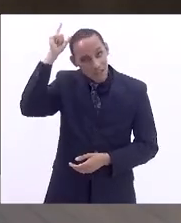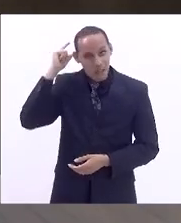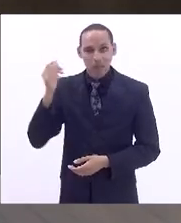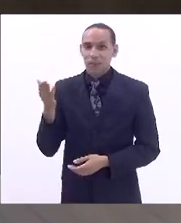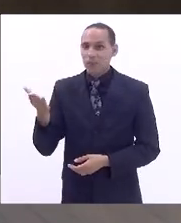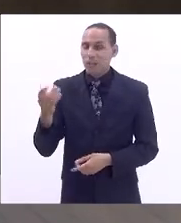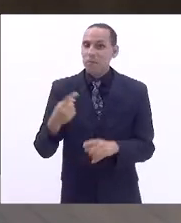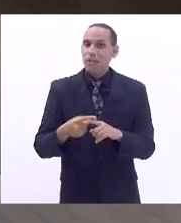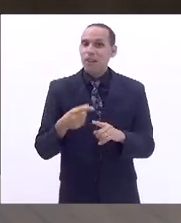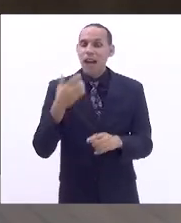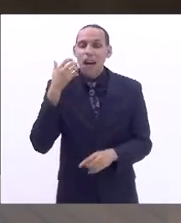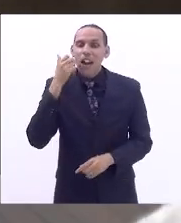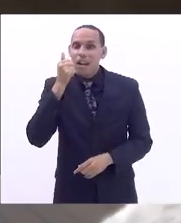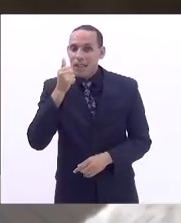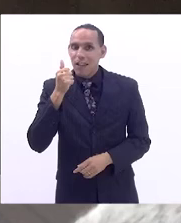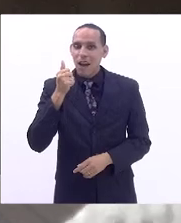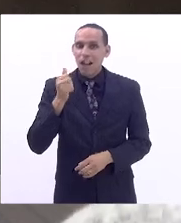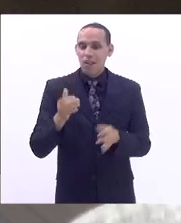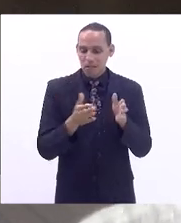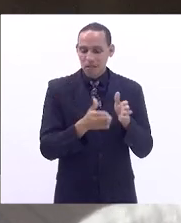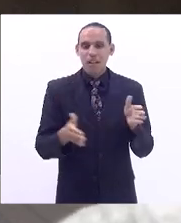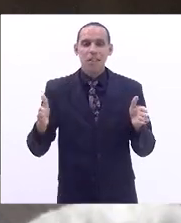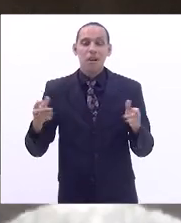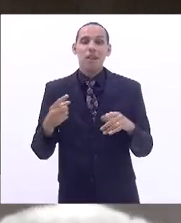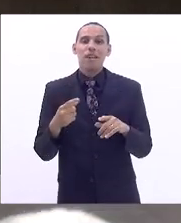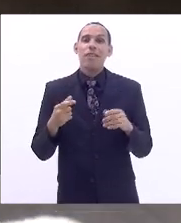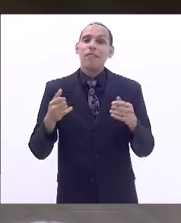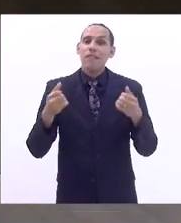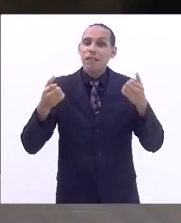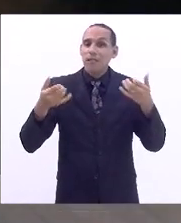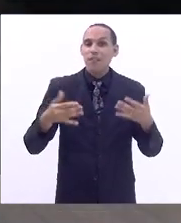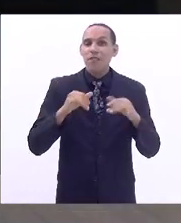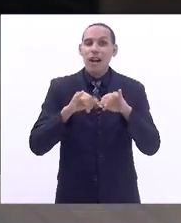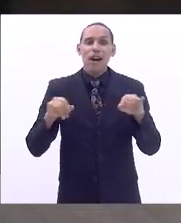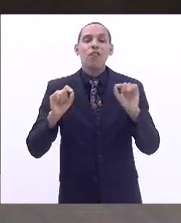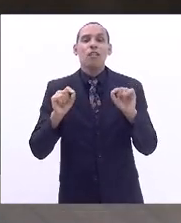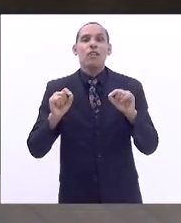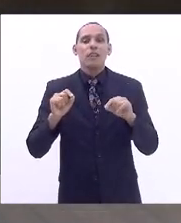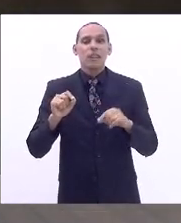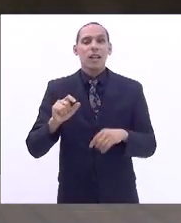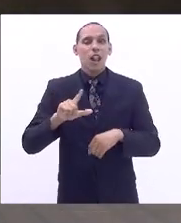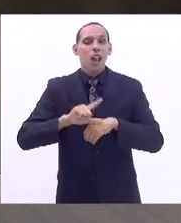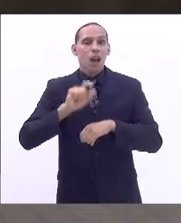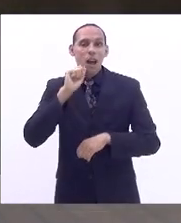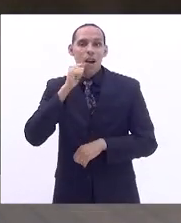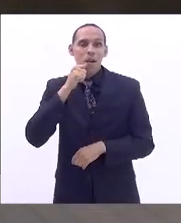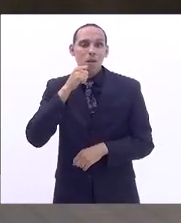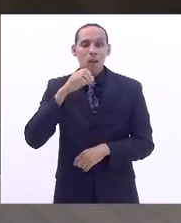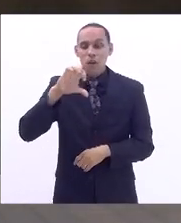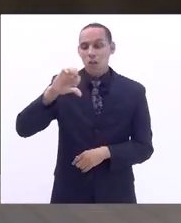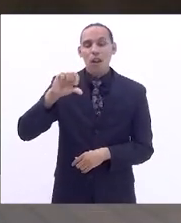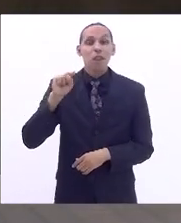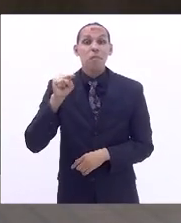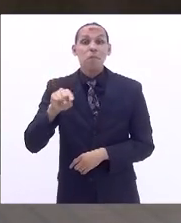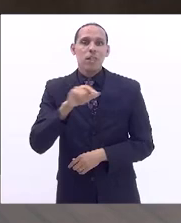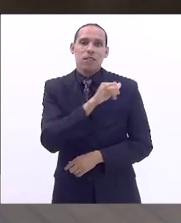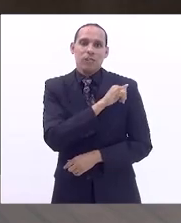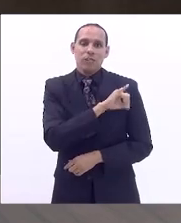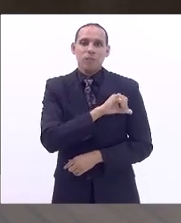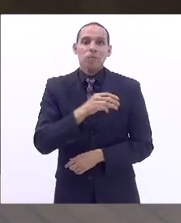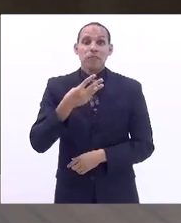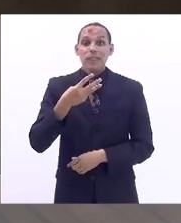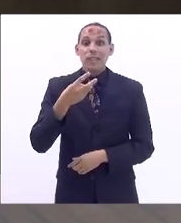por ter salvo essa prorrogação dizer o seguinte são 9 mil padarias aqui no estado do Rio de Janeiro